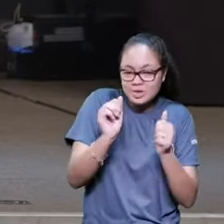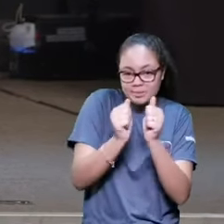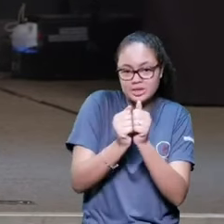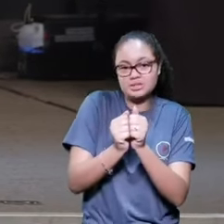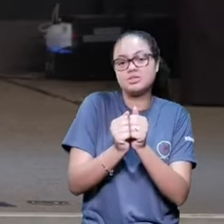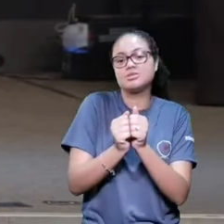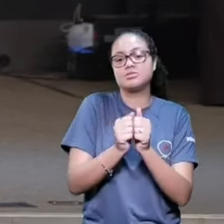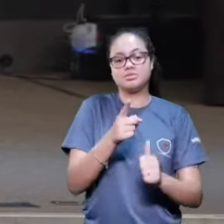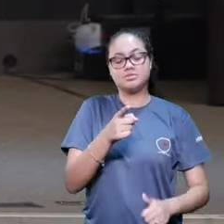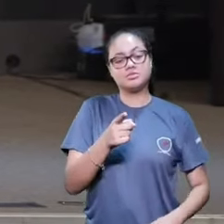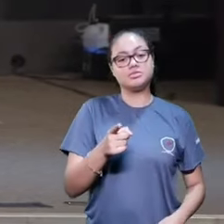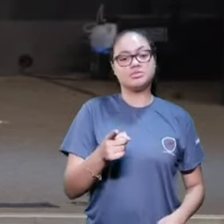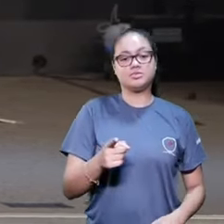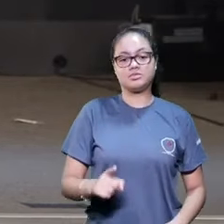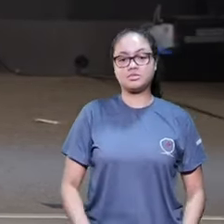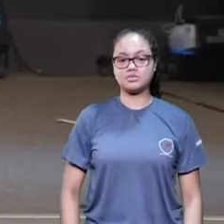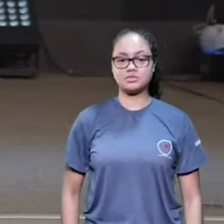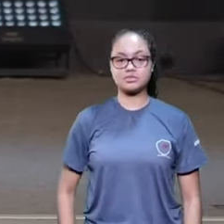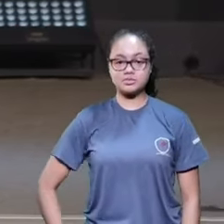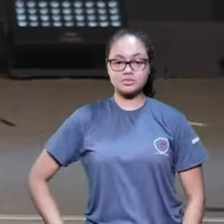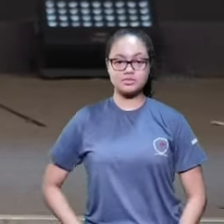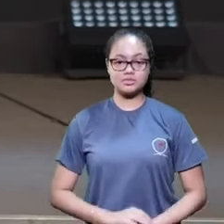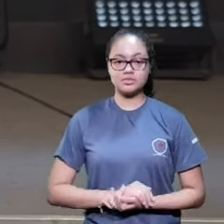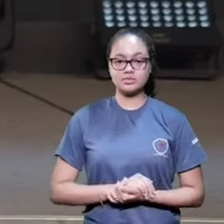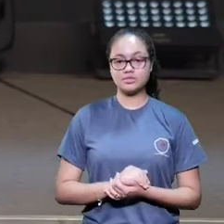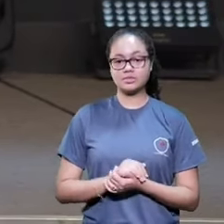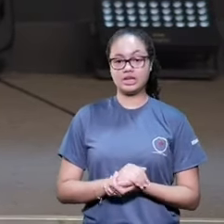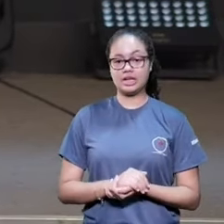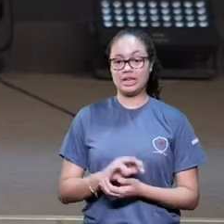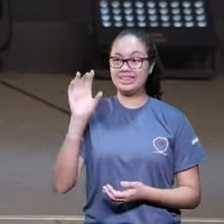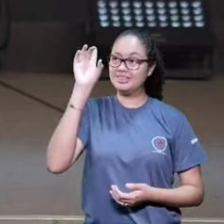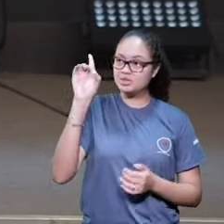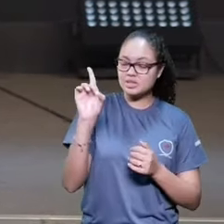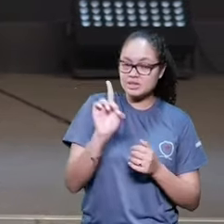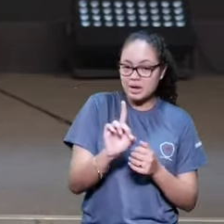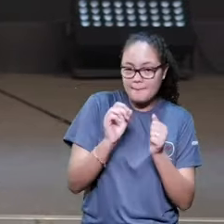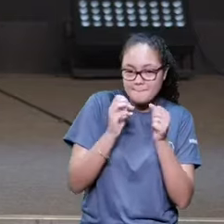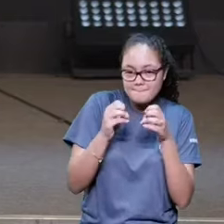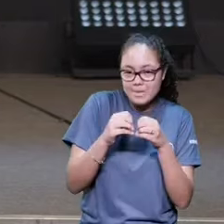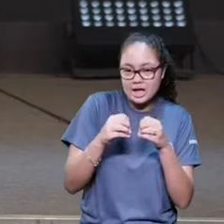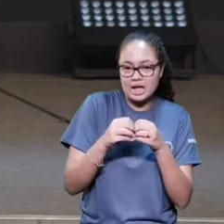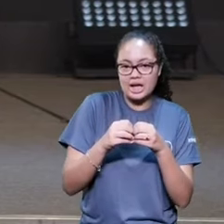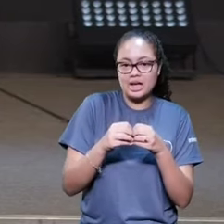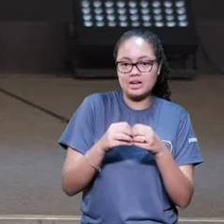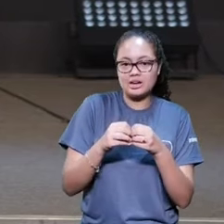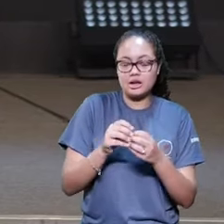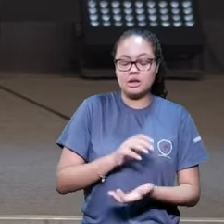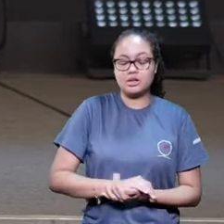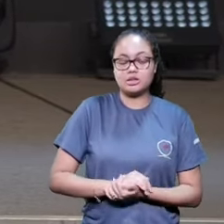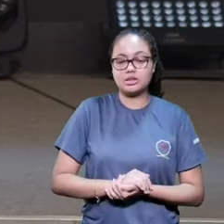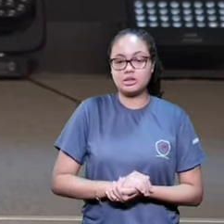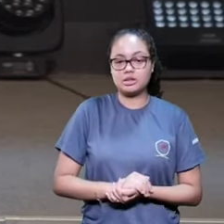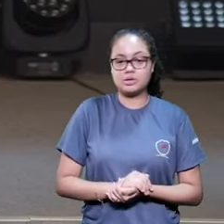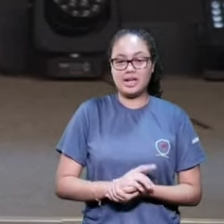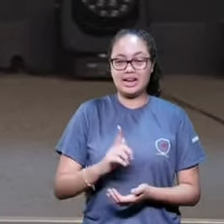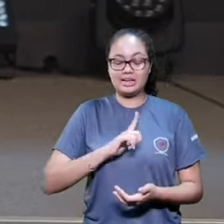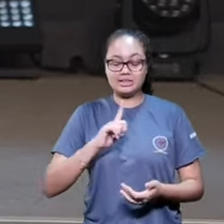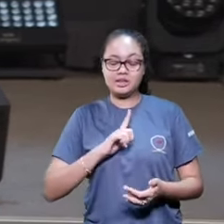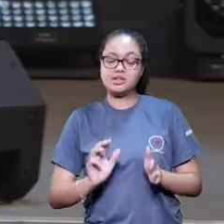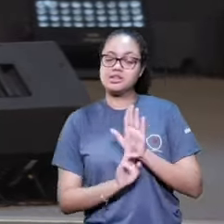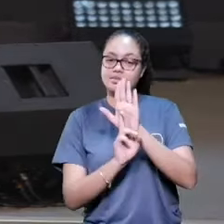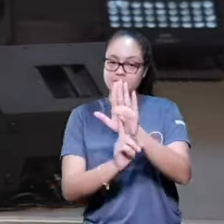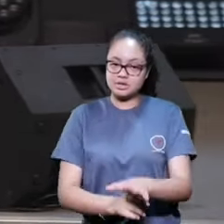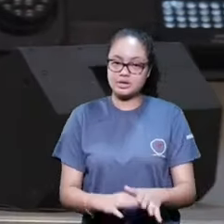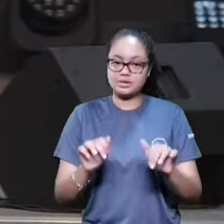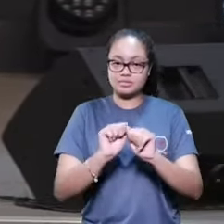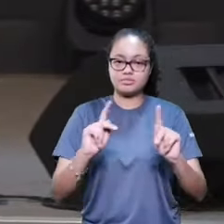você. Porque quando ele se aproxima, ele vem com tudo aquilo que ele carrega e representa. É por isso que quando você vive